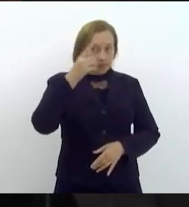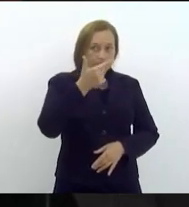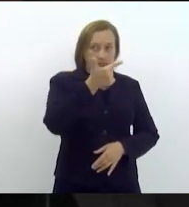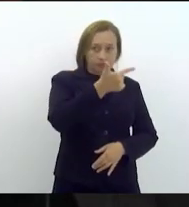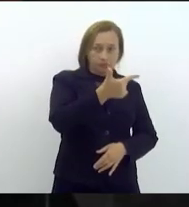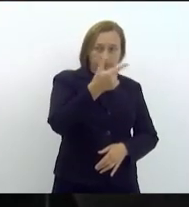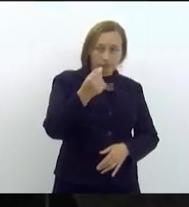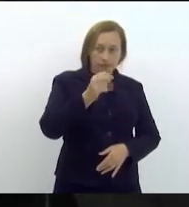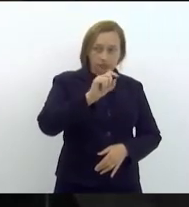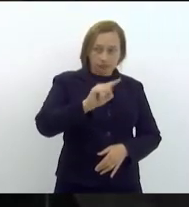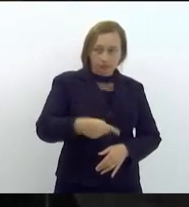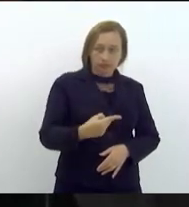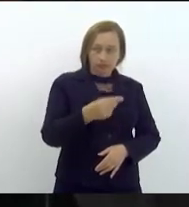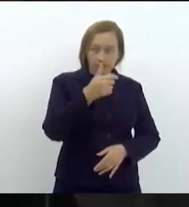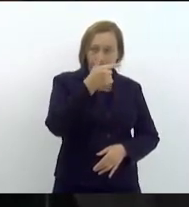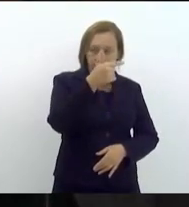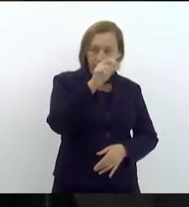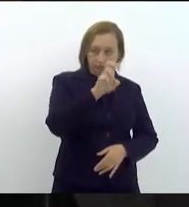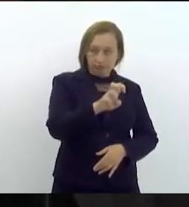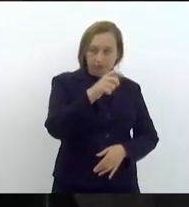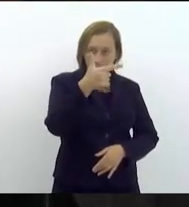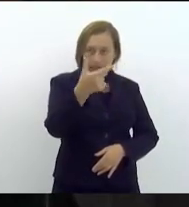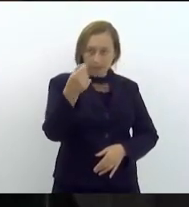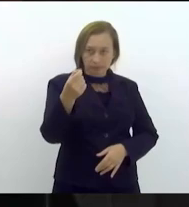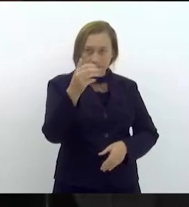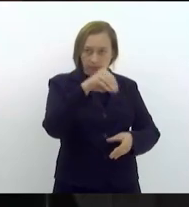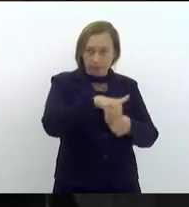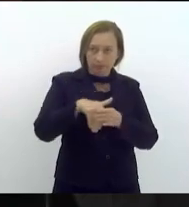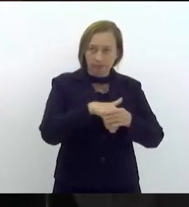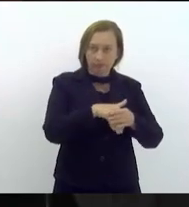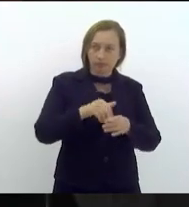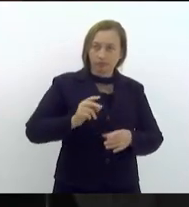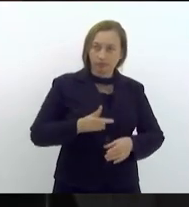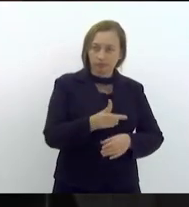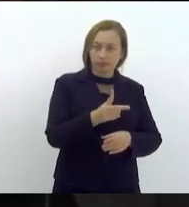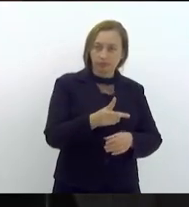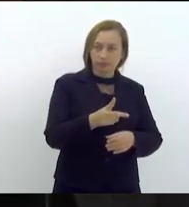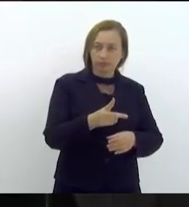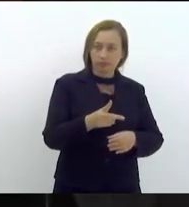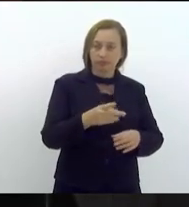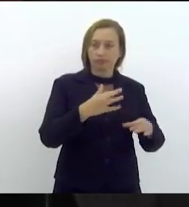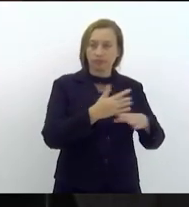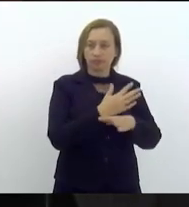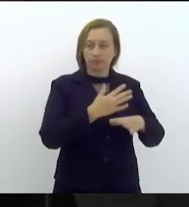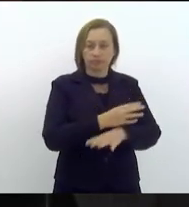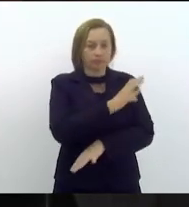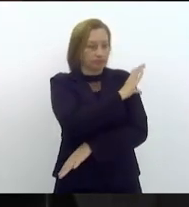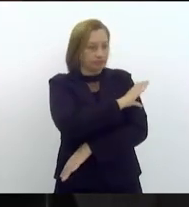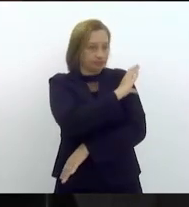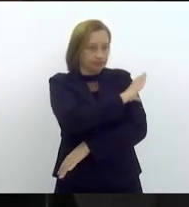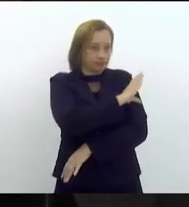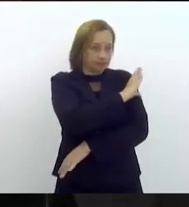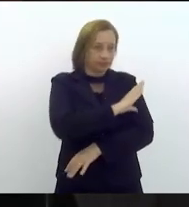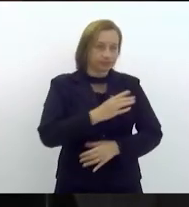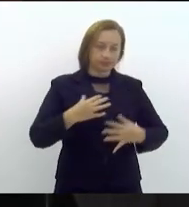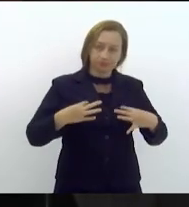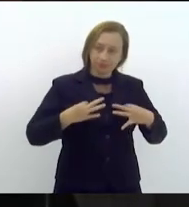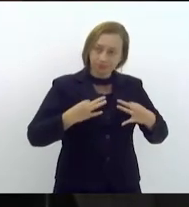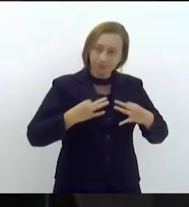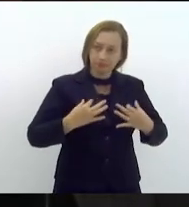Goytacazes que sempre está presente na cidade de Campos dos Goytacazes está a sua